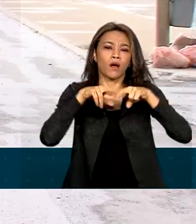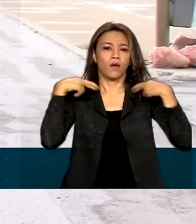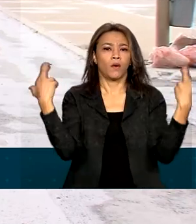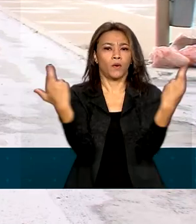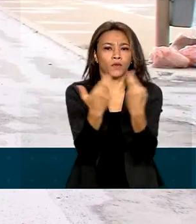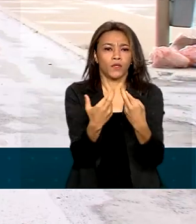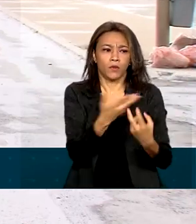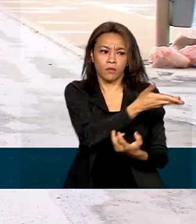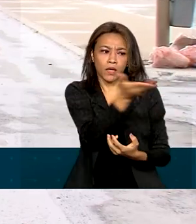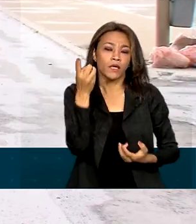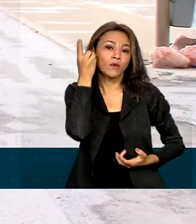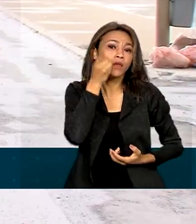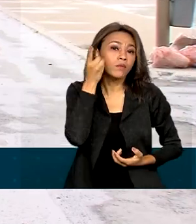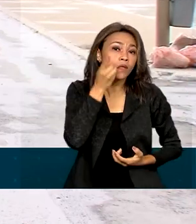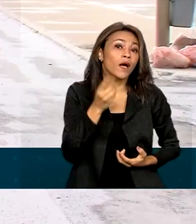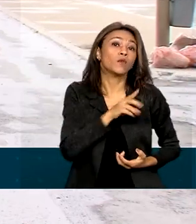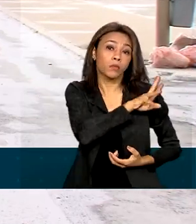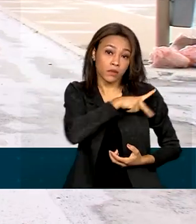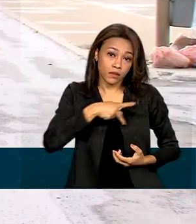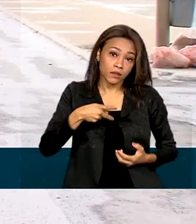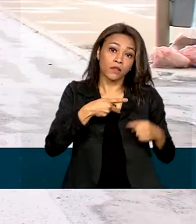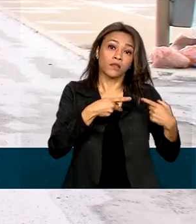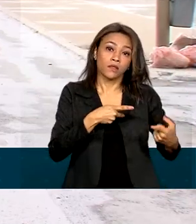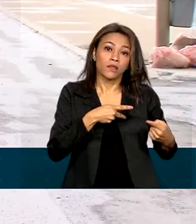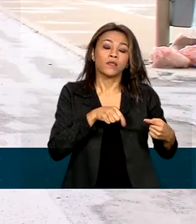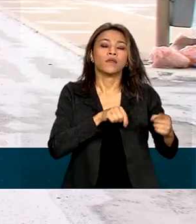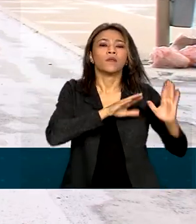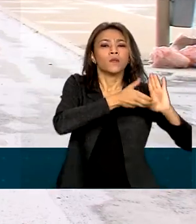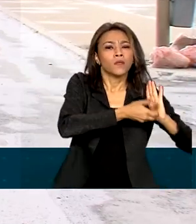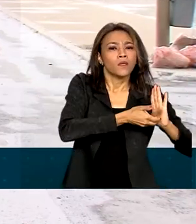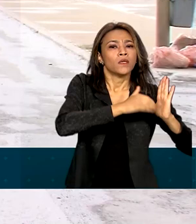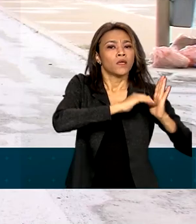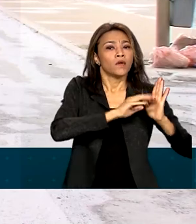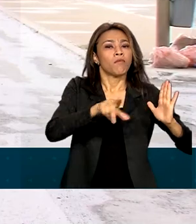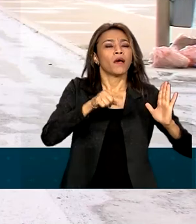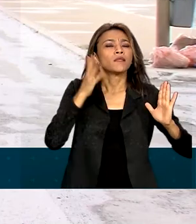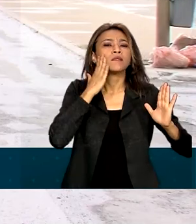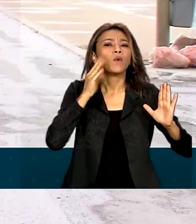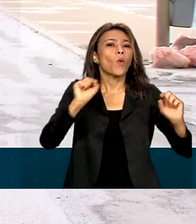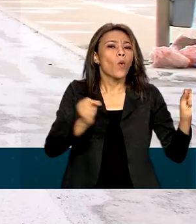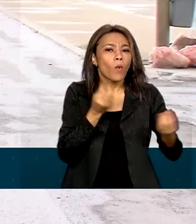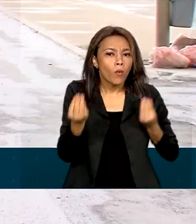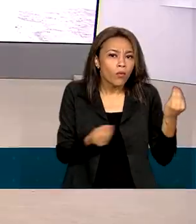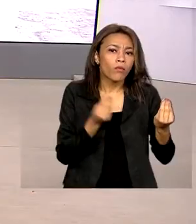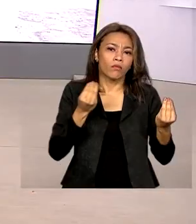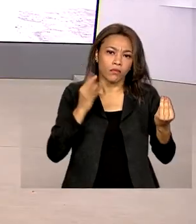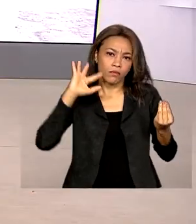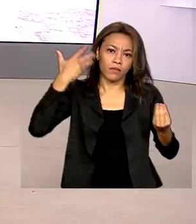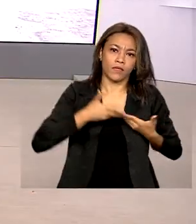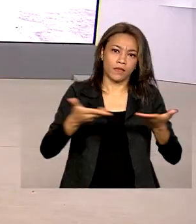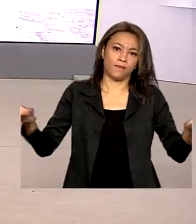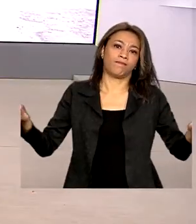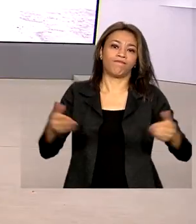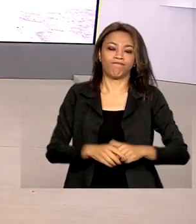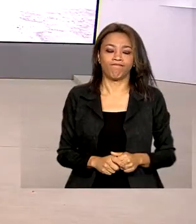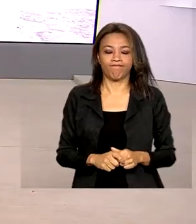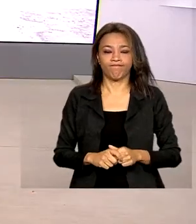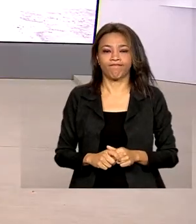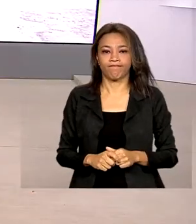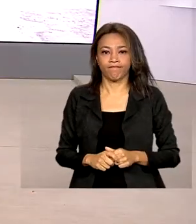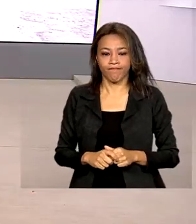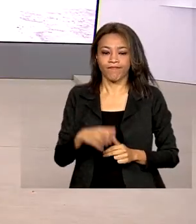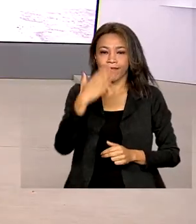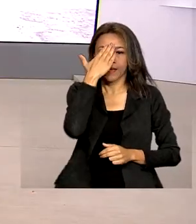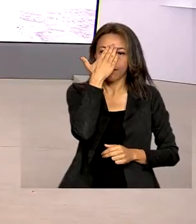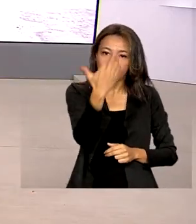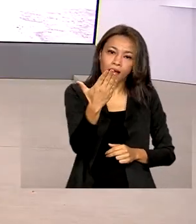que os parlamentares devem apreciar ainda hoje esse decreto do presidente. Eu volto com você, Renata. Tá certo, Glauco. Muito obrigada